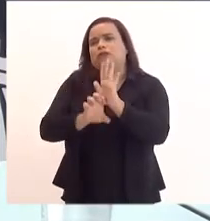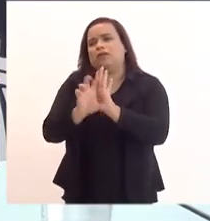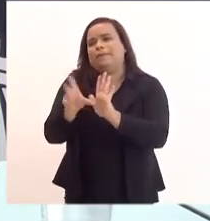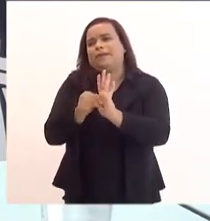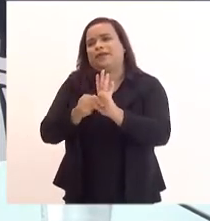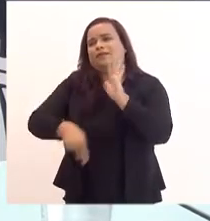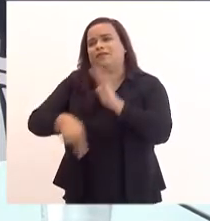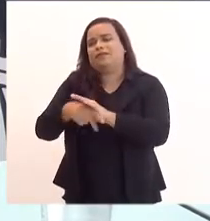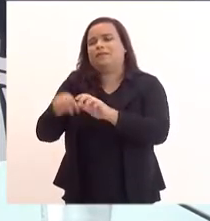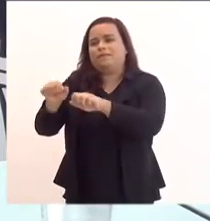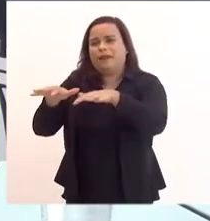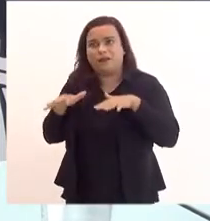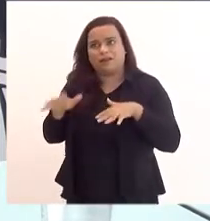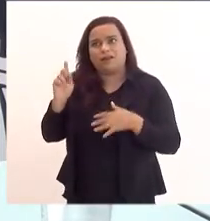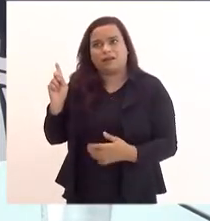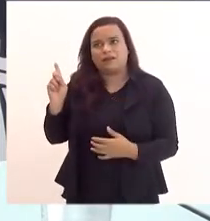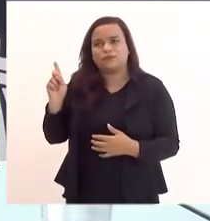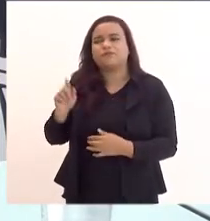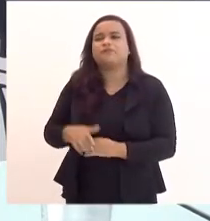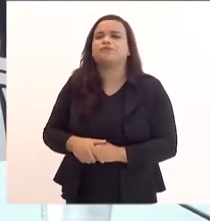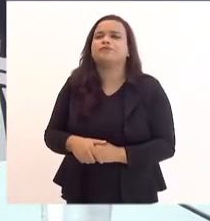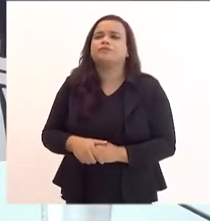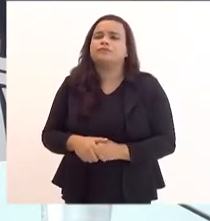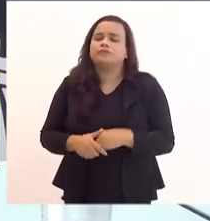de plenário,